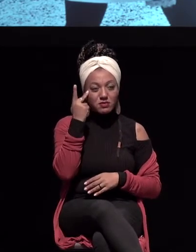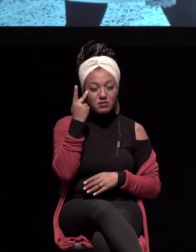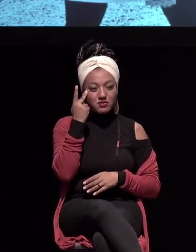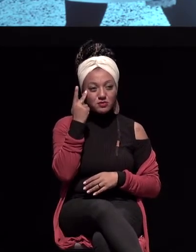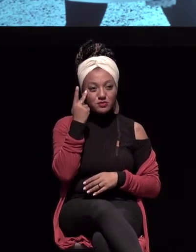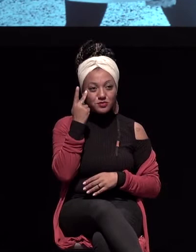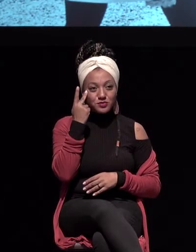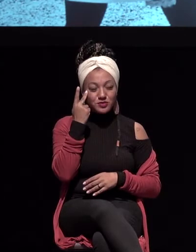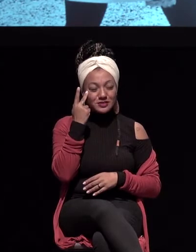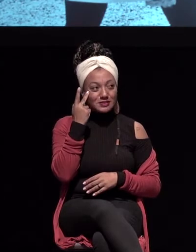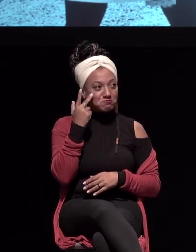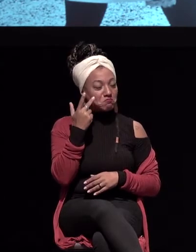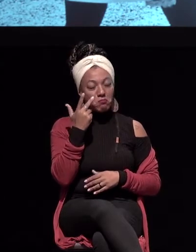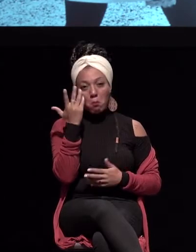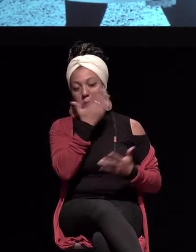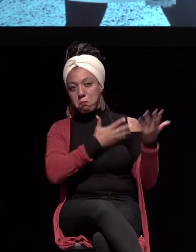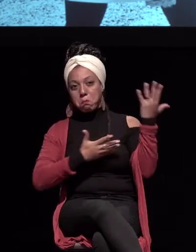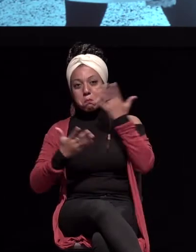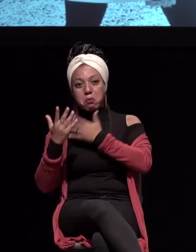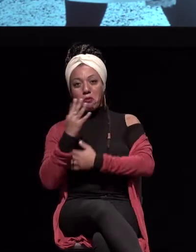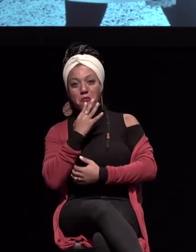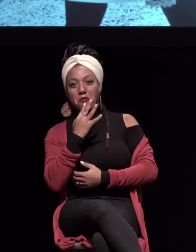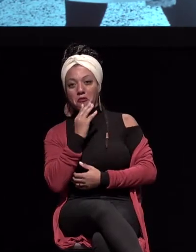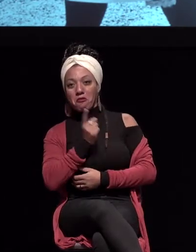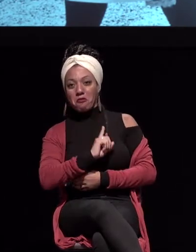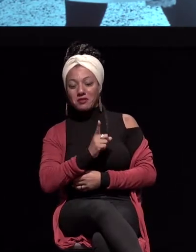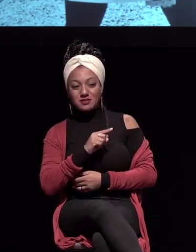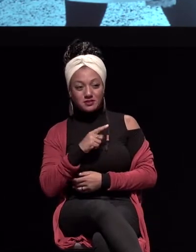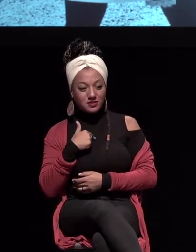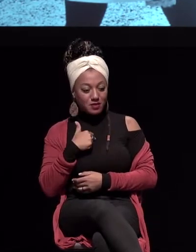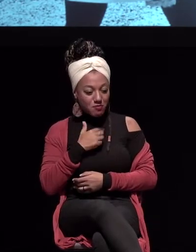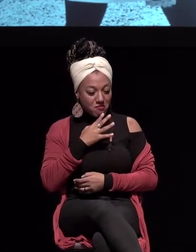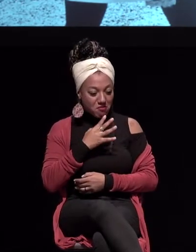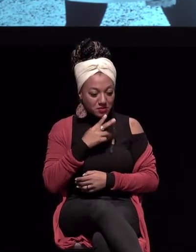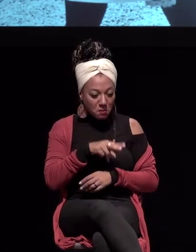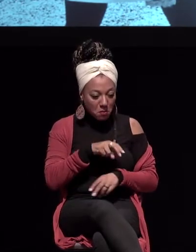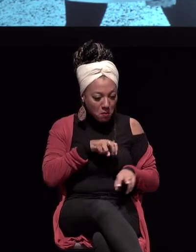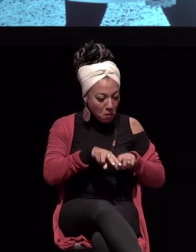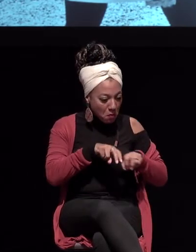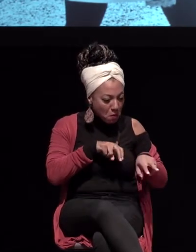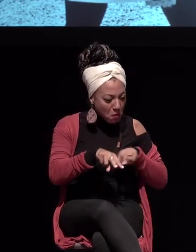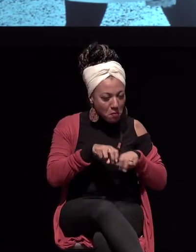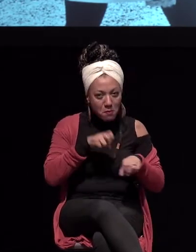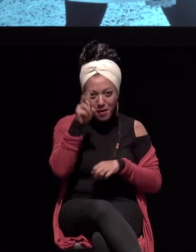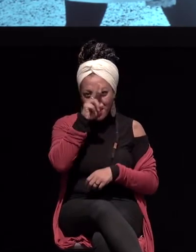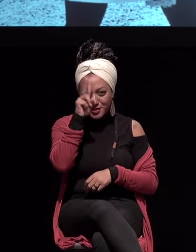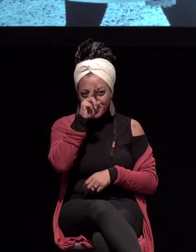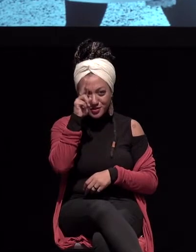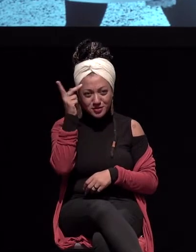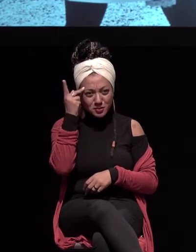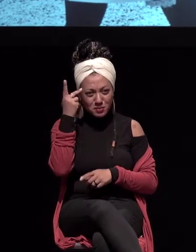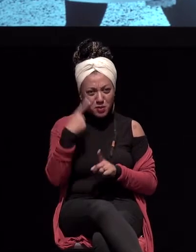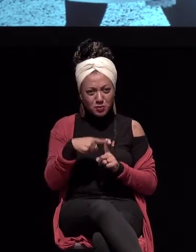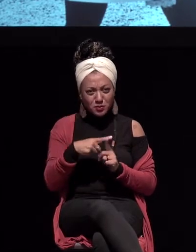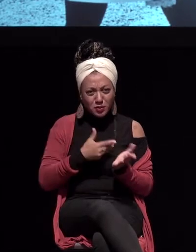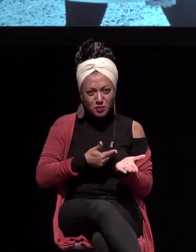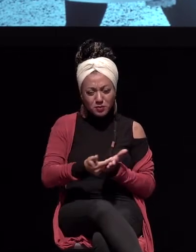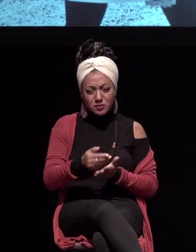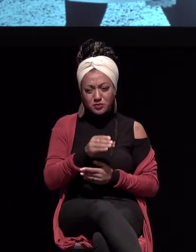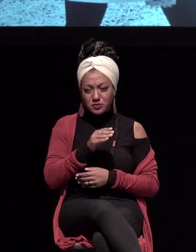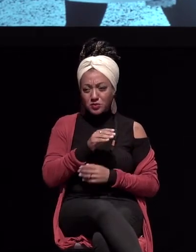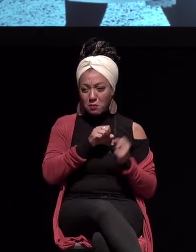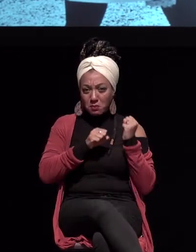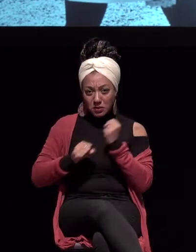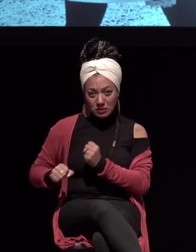olhar estrangeiro, de quem vê a história de São Paulo com os bandeirantes, com os jesuítas, chegar em